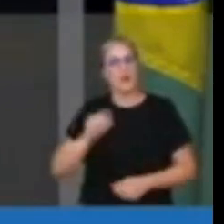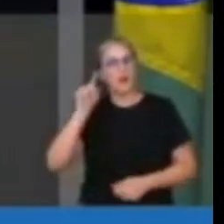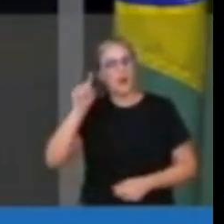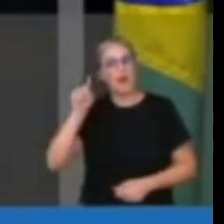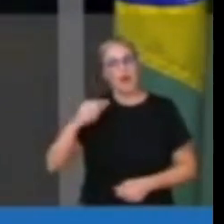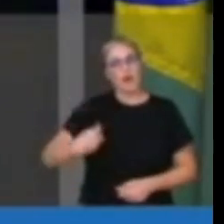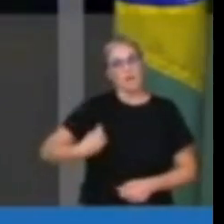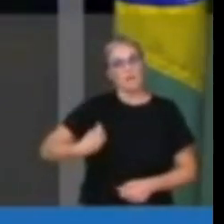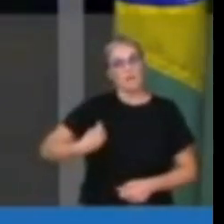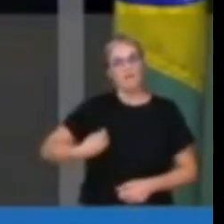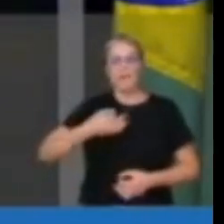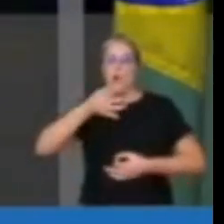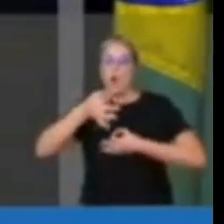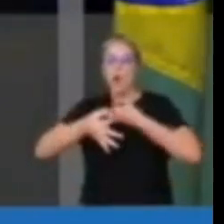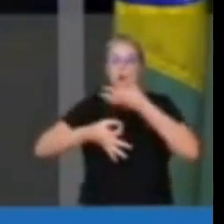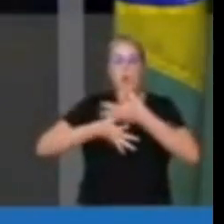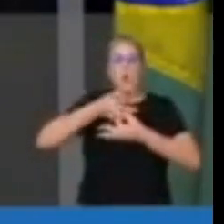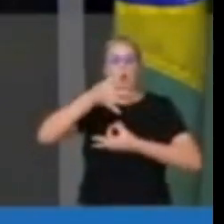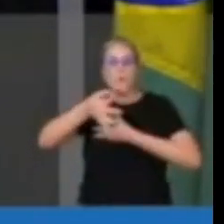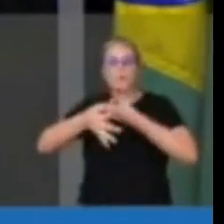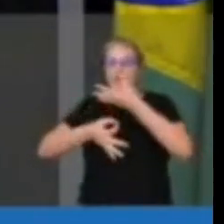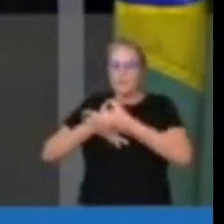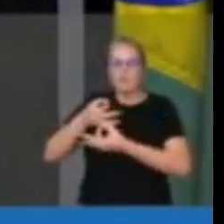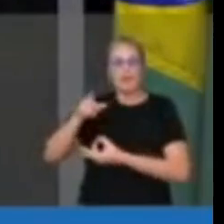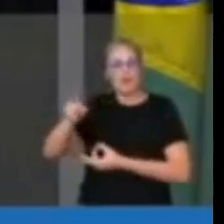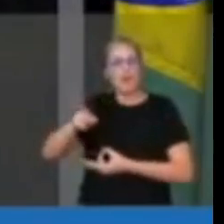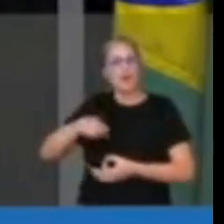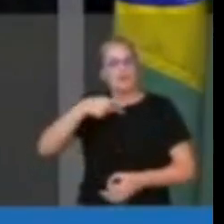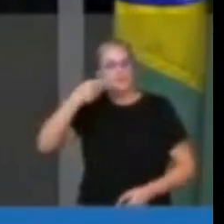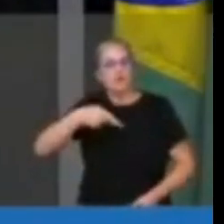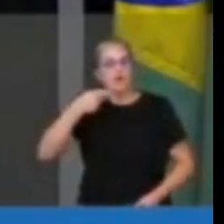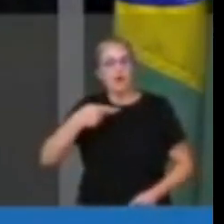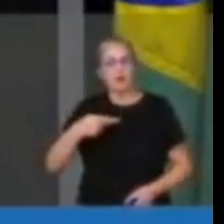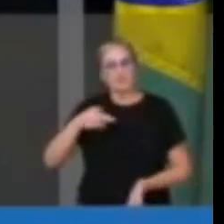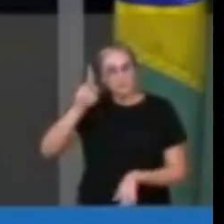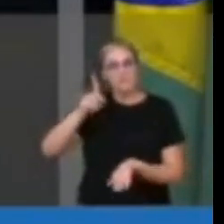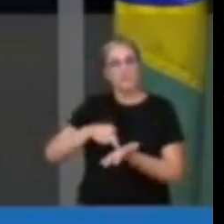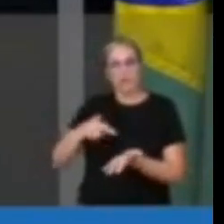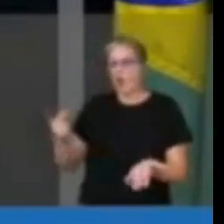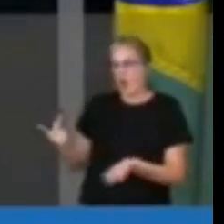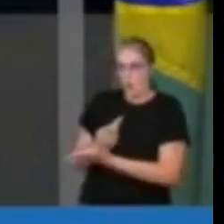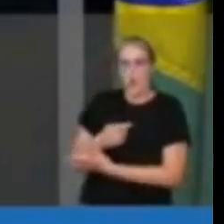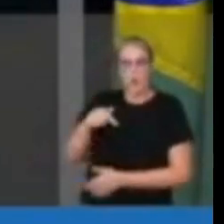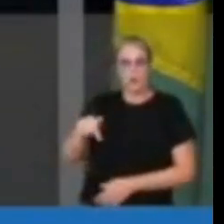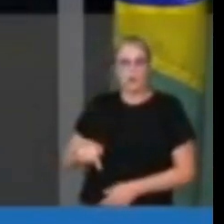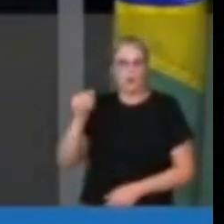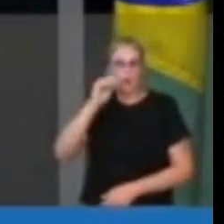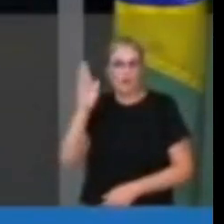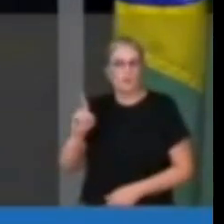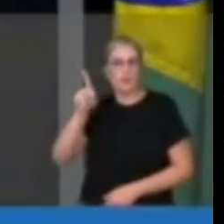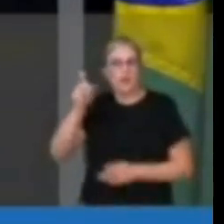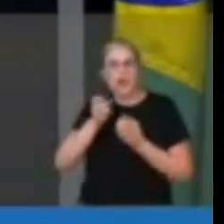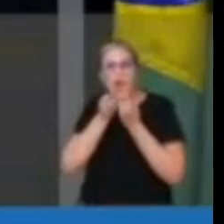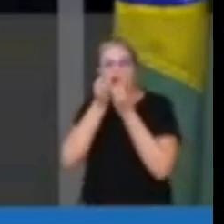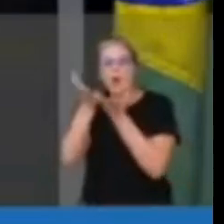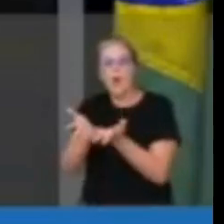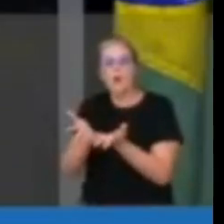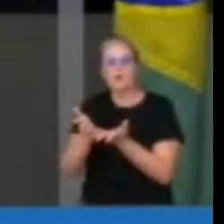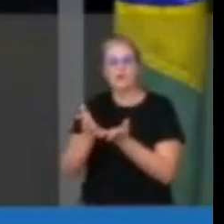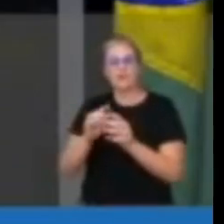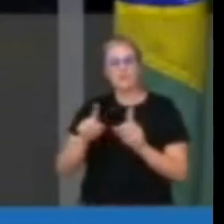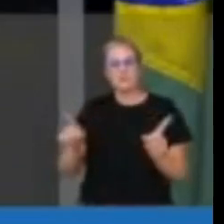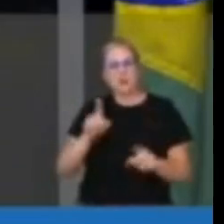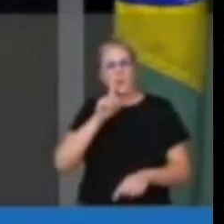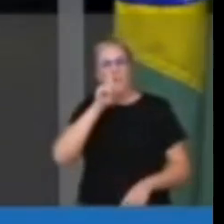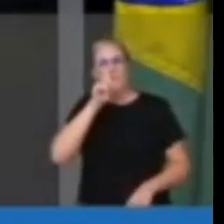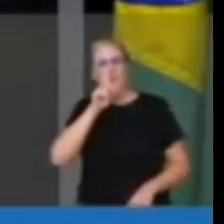opinião, levando informações que de fato estão acontecendo, e ele corre o risco de ter o passaporte apreendido